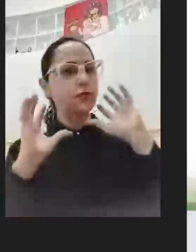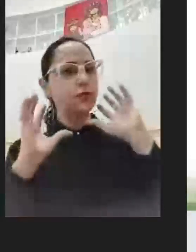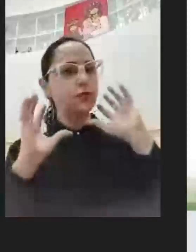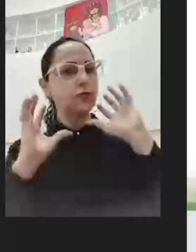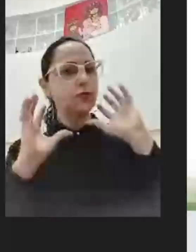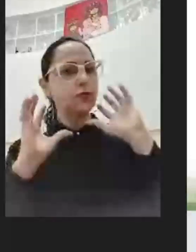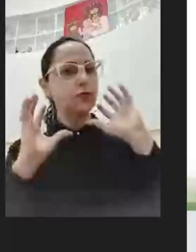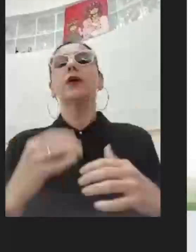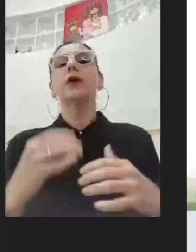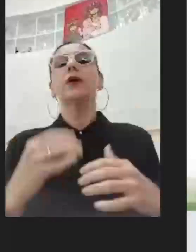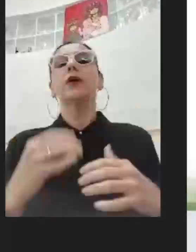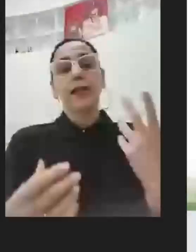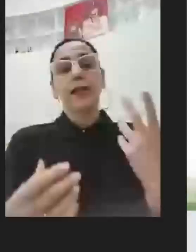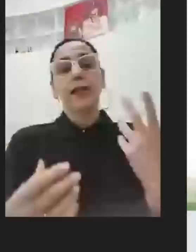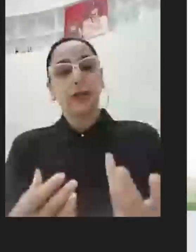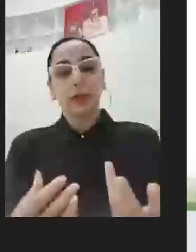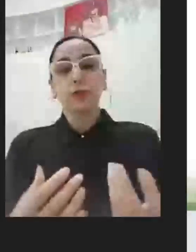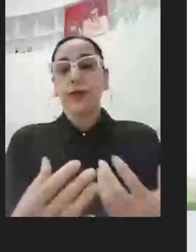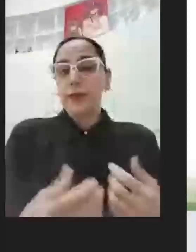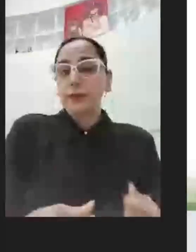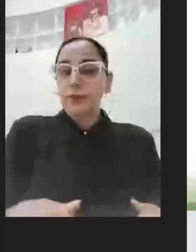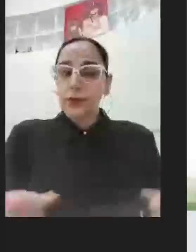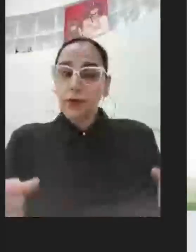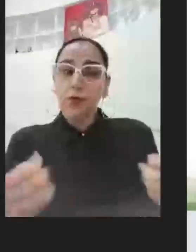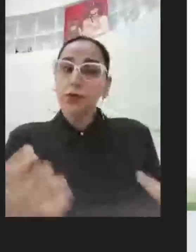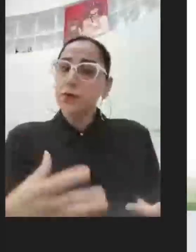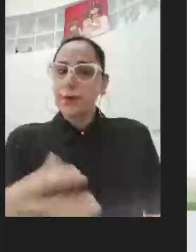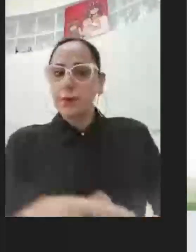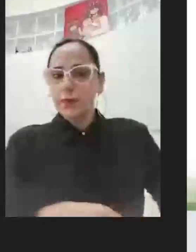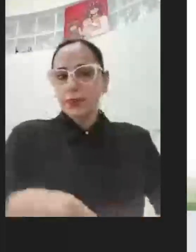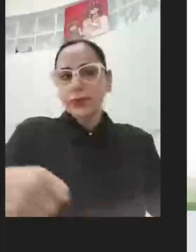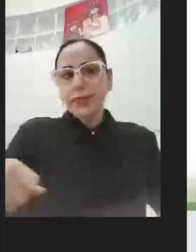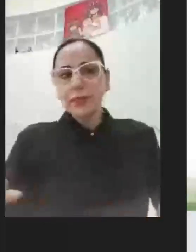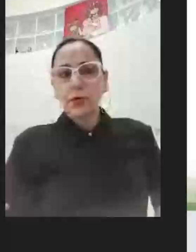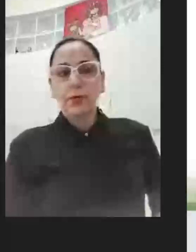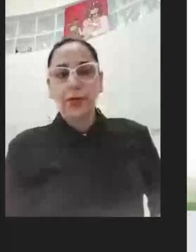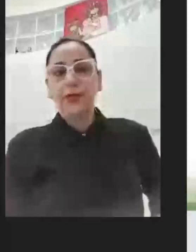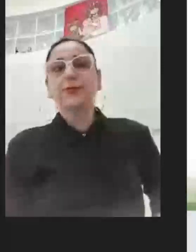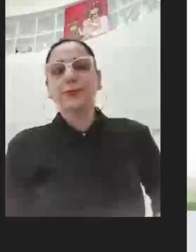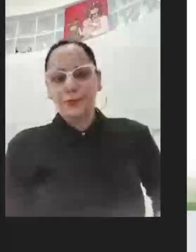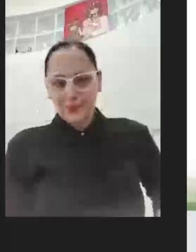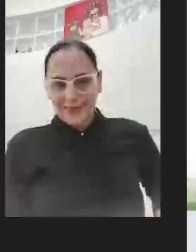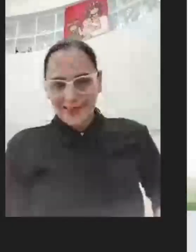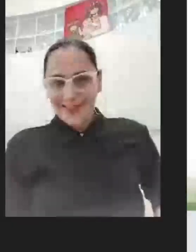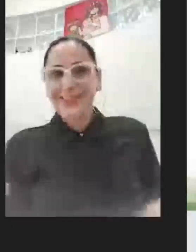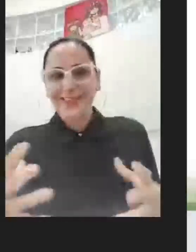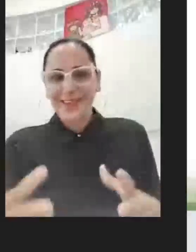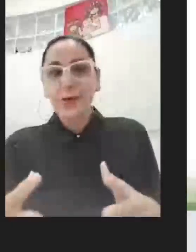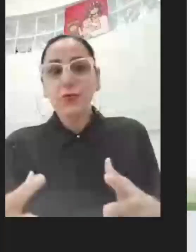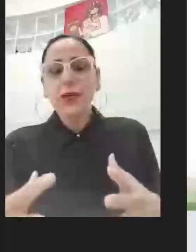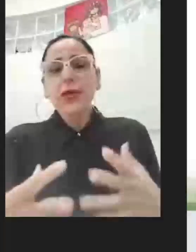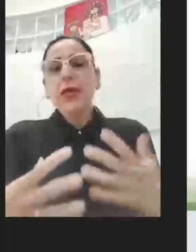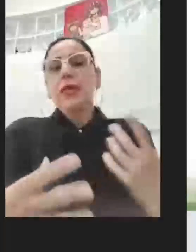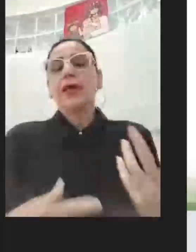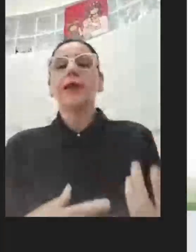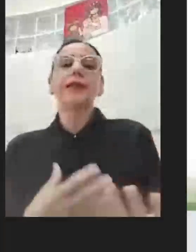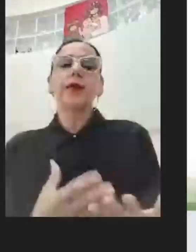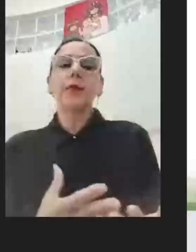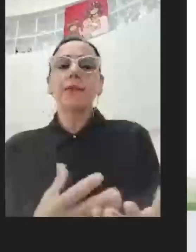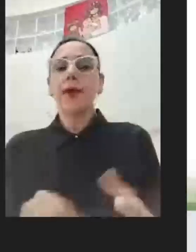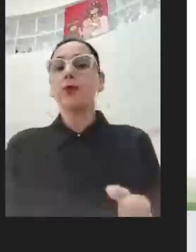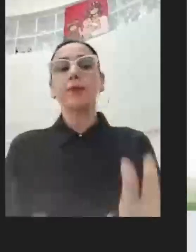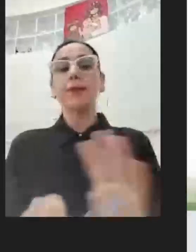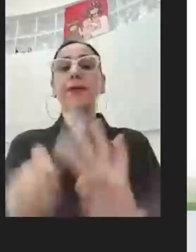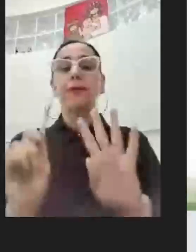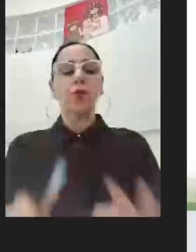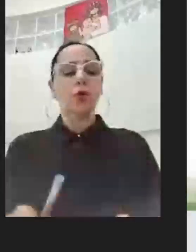não gosta. Segura desse jeito. E ela foi indo, o marido foi, como que o pai pode ajudar nesse momento? Entendeu?